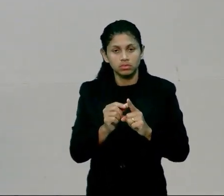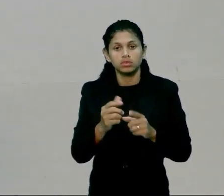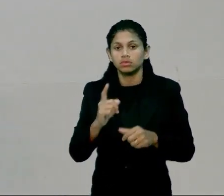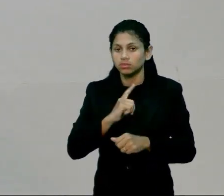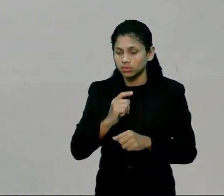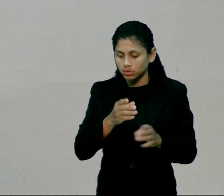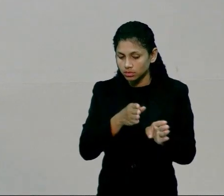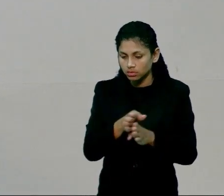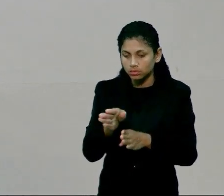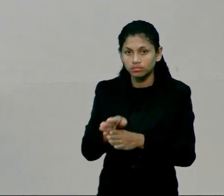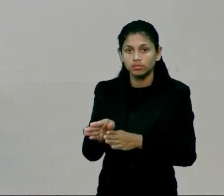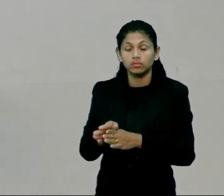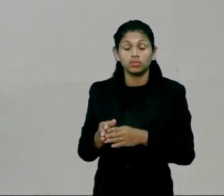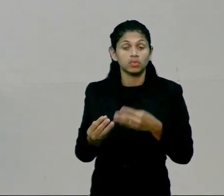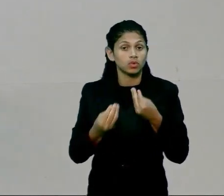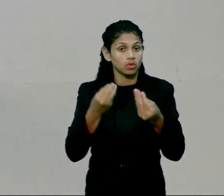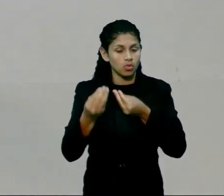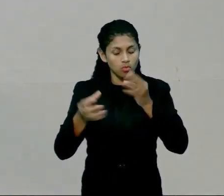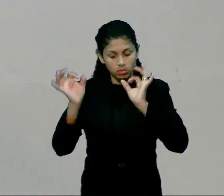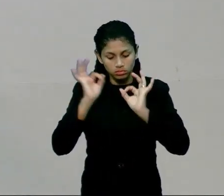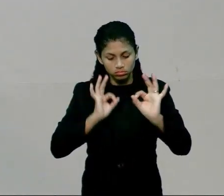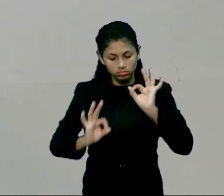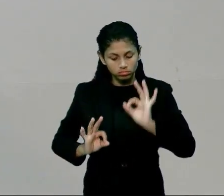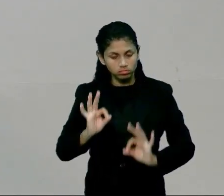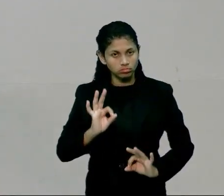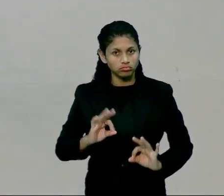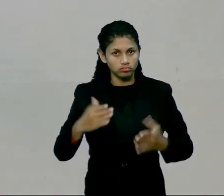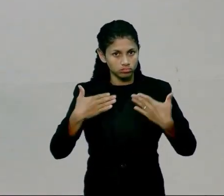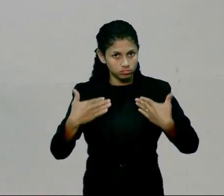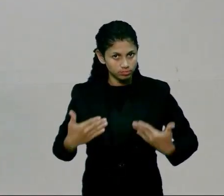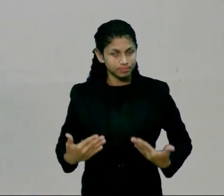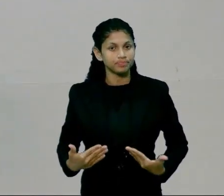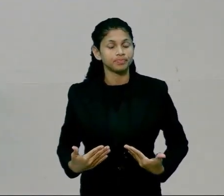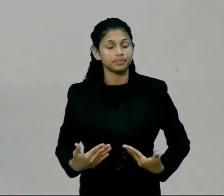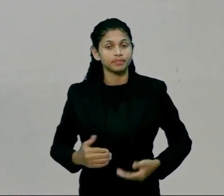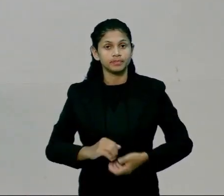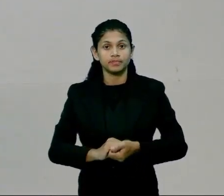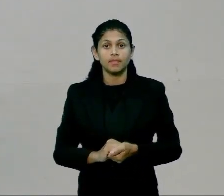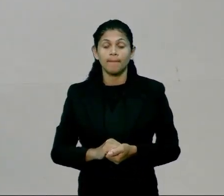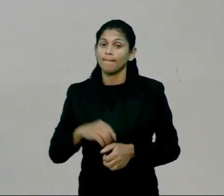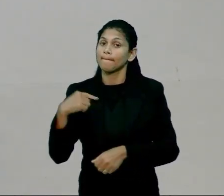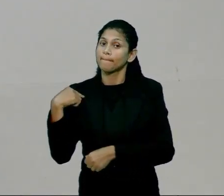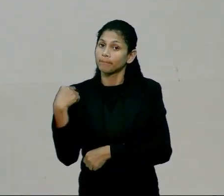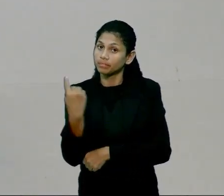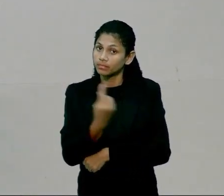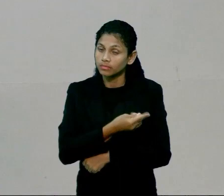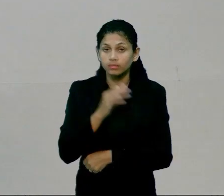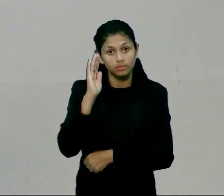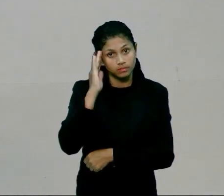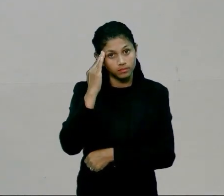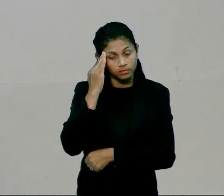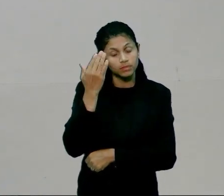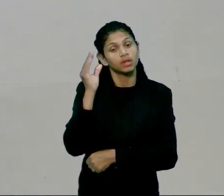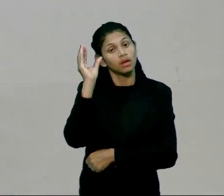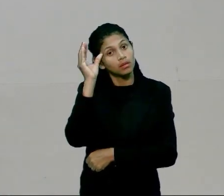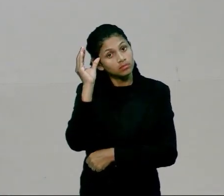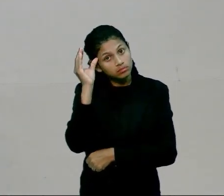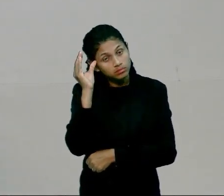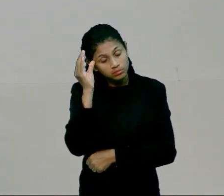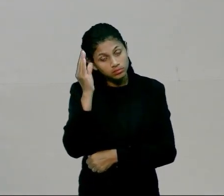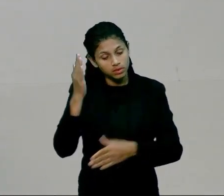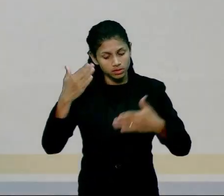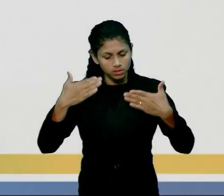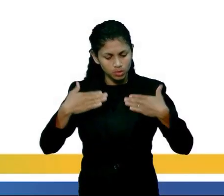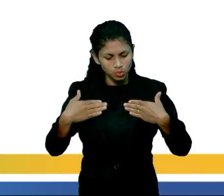para entender como é que funciona o organismo. A gente vai entender tudo em 20 minutos? Não, mas a gente vai ter essa compreensão da percepção do funcionamento do